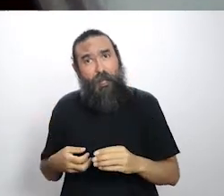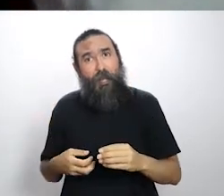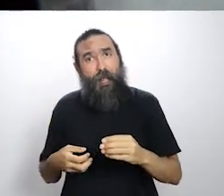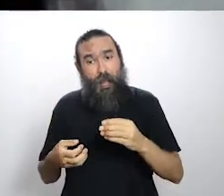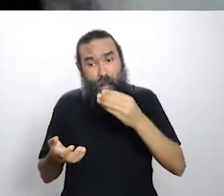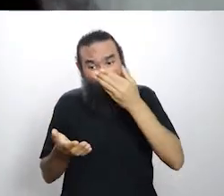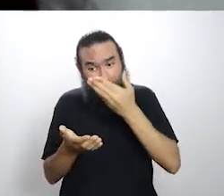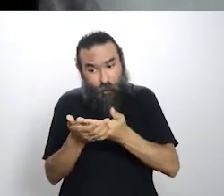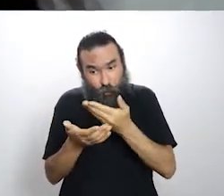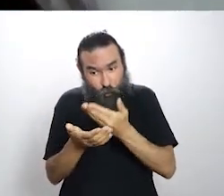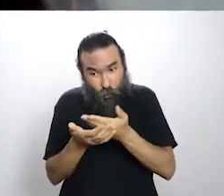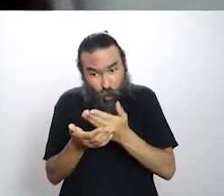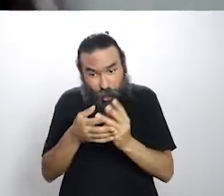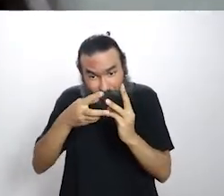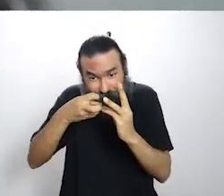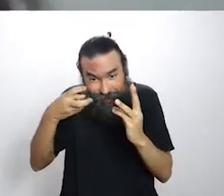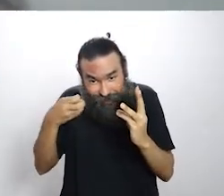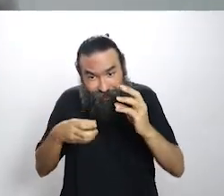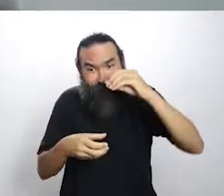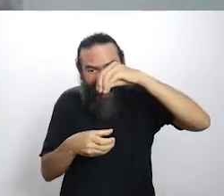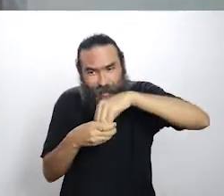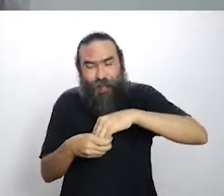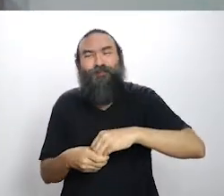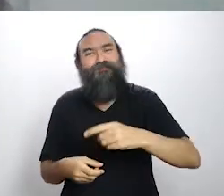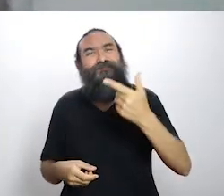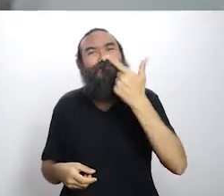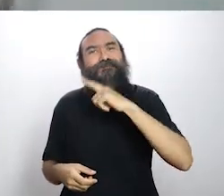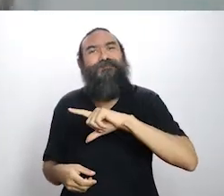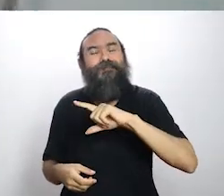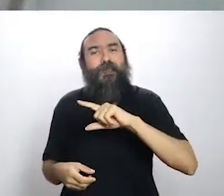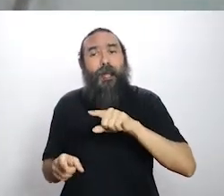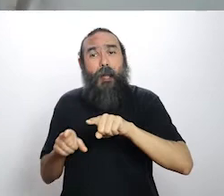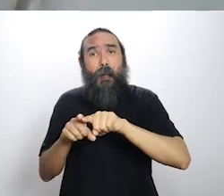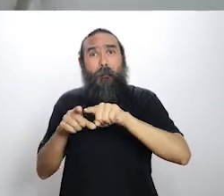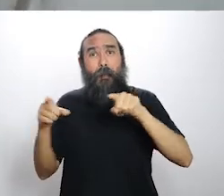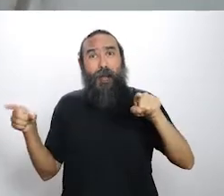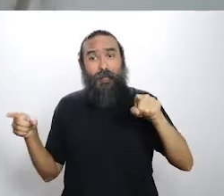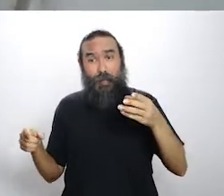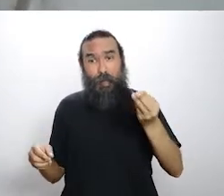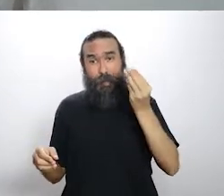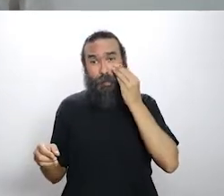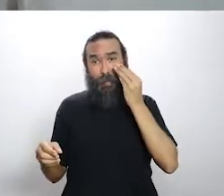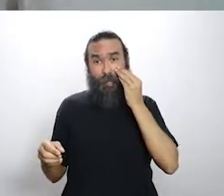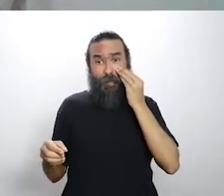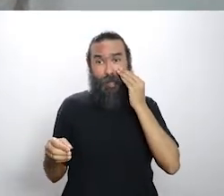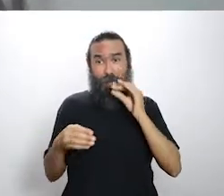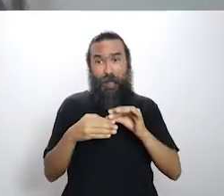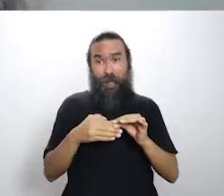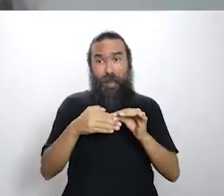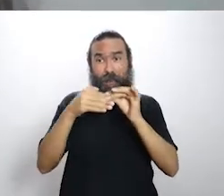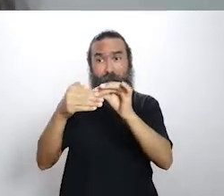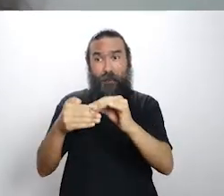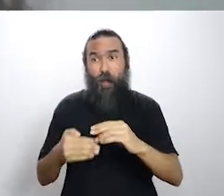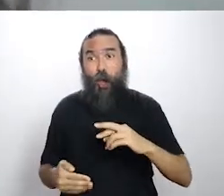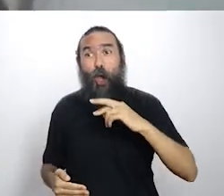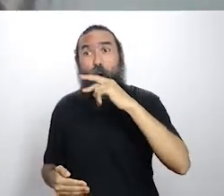assim, lá na escola indígena. Mas quando se registra no sistema de